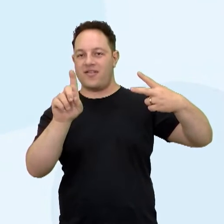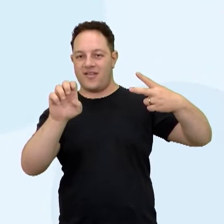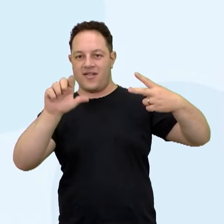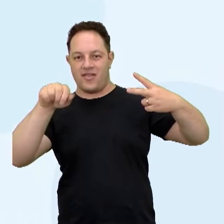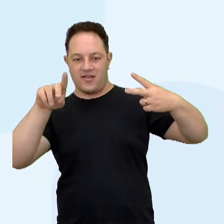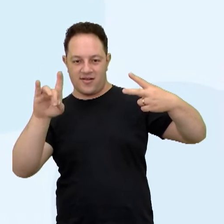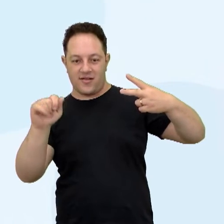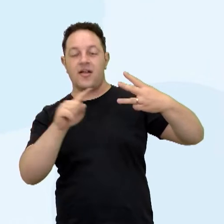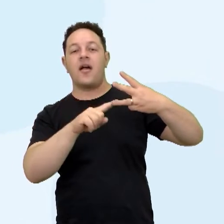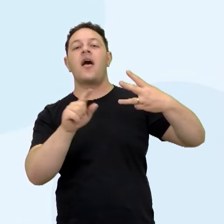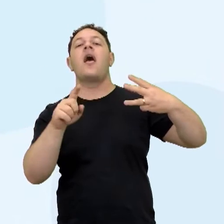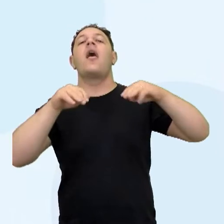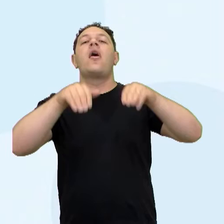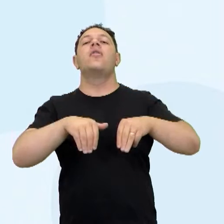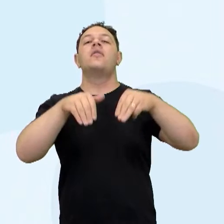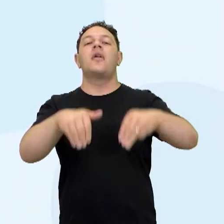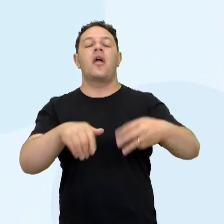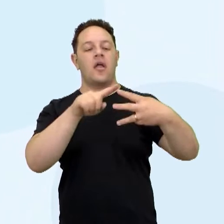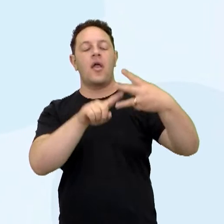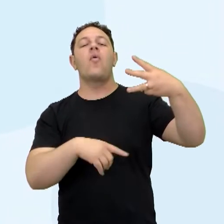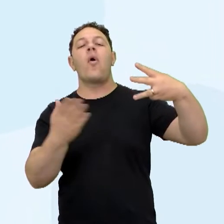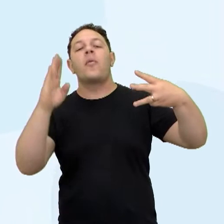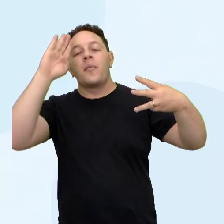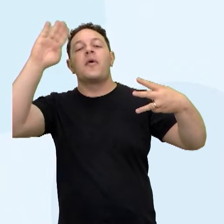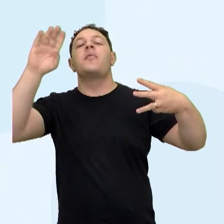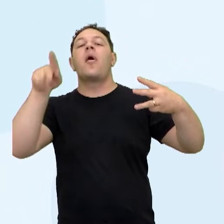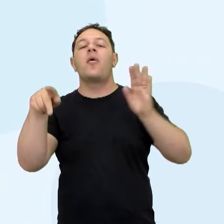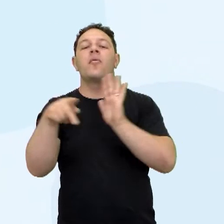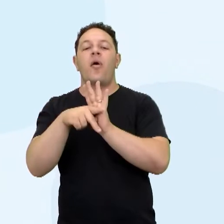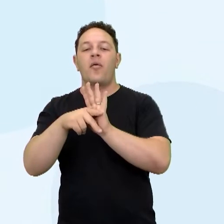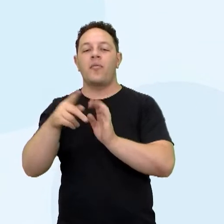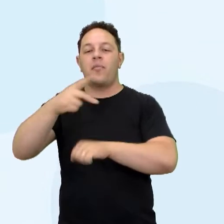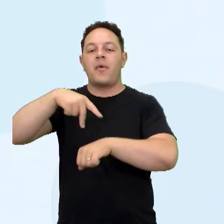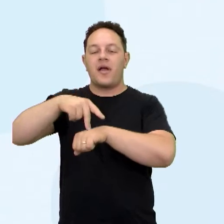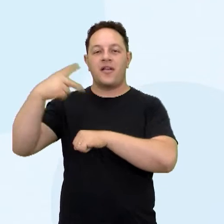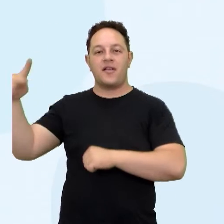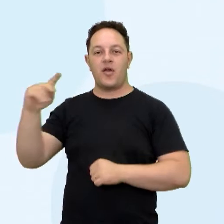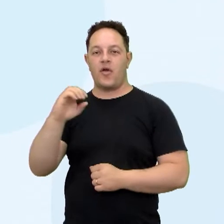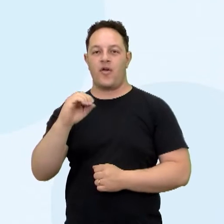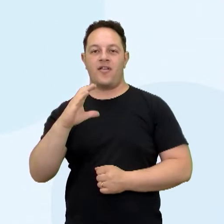Austrália? Tafarel vai responder essa e vocês também.